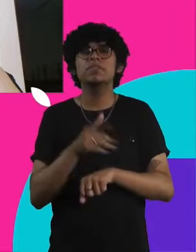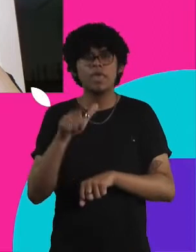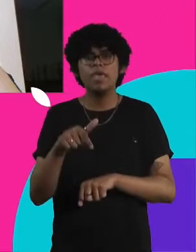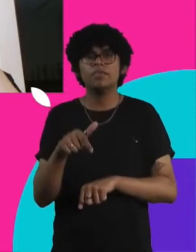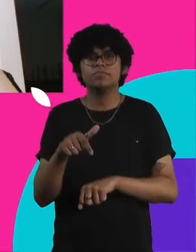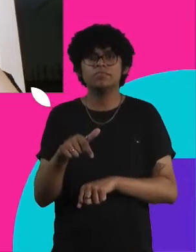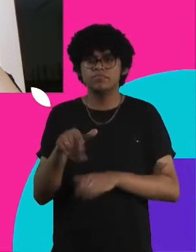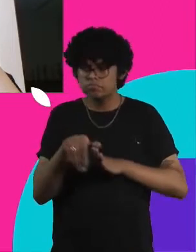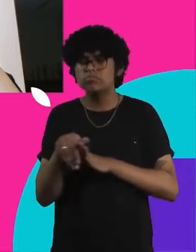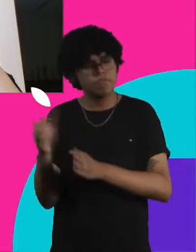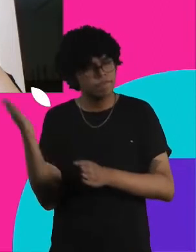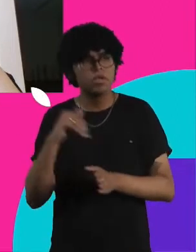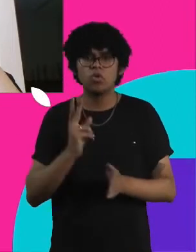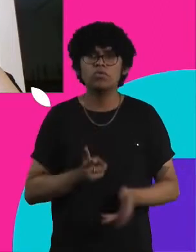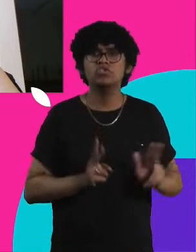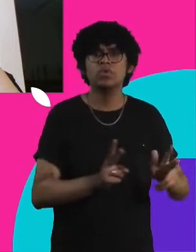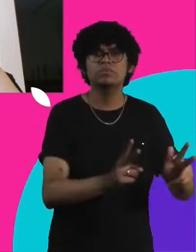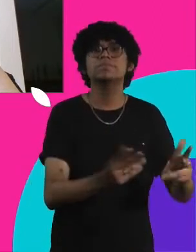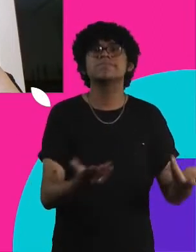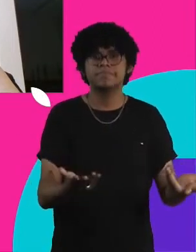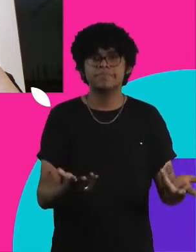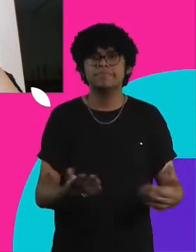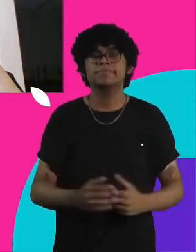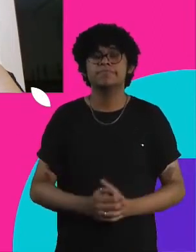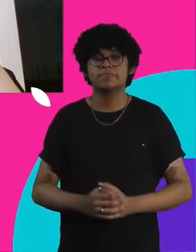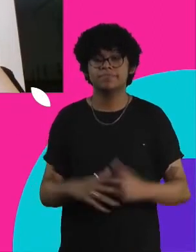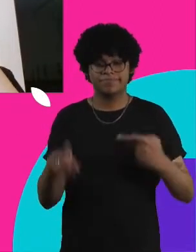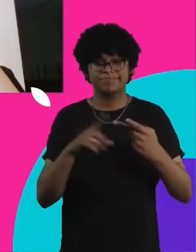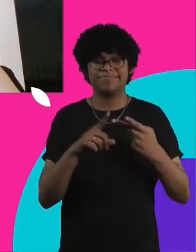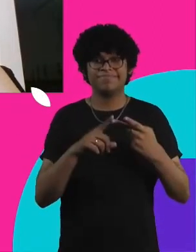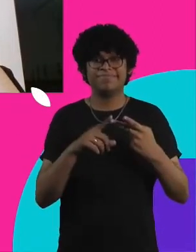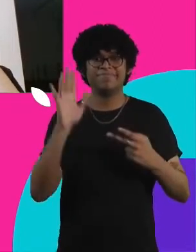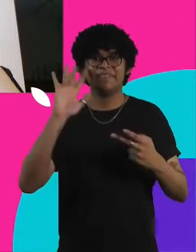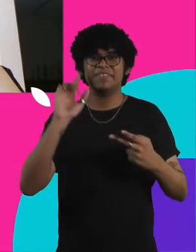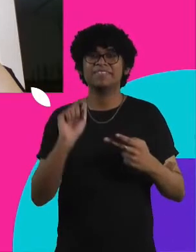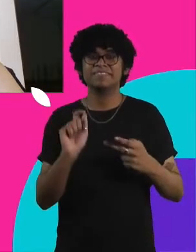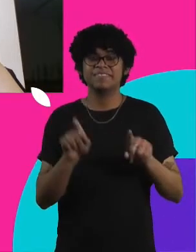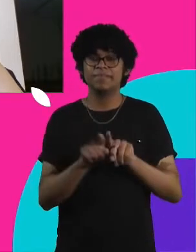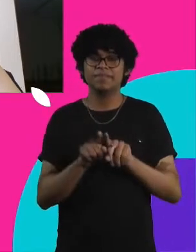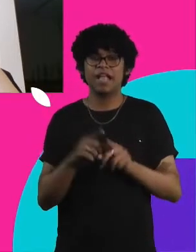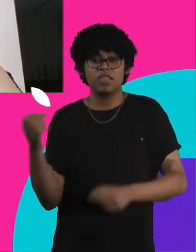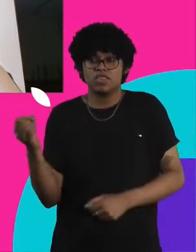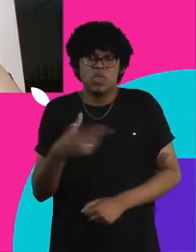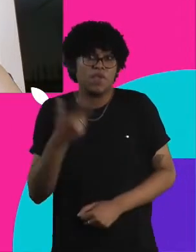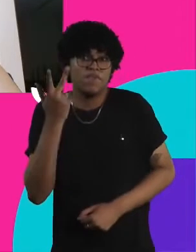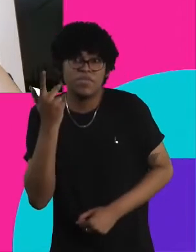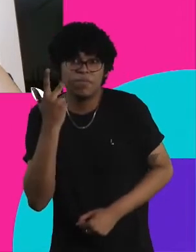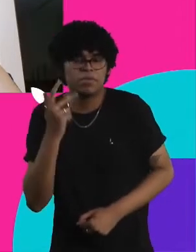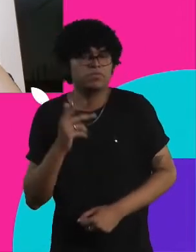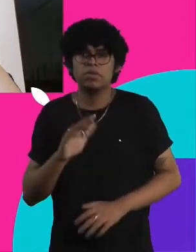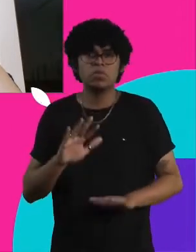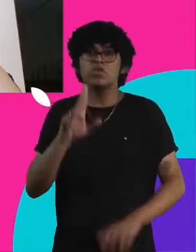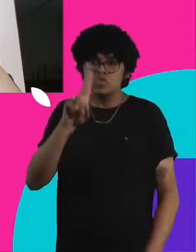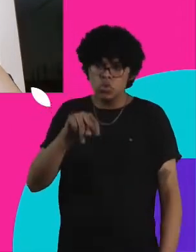outra reflexão que eu queria deixar é a história de um novo normal. Tá errado. Tudo que a gente nunca teve no Brasil foi normalidade.